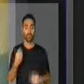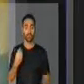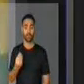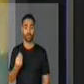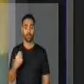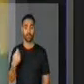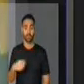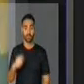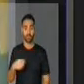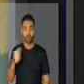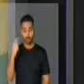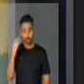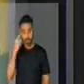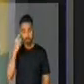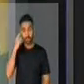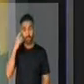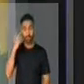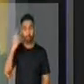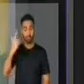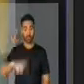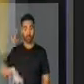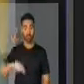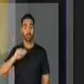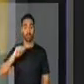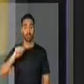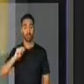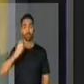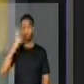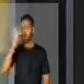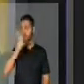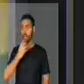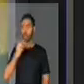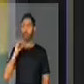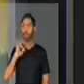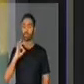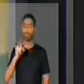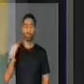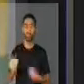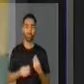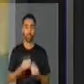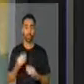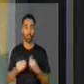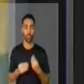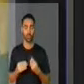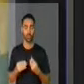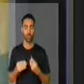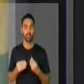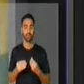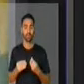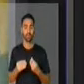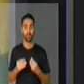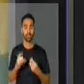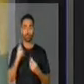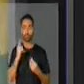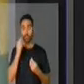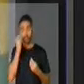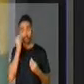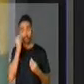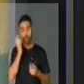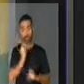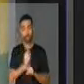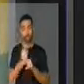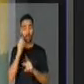se pense cada vez mais com a maior seriedade a respeito de se encontrar a